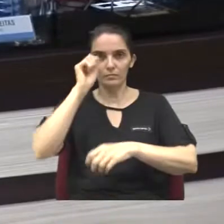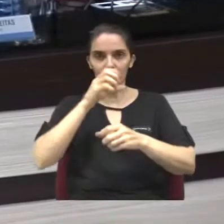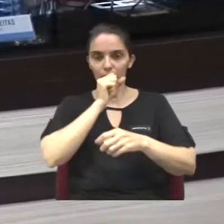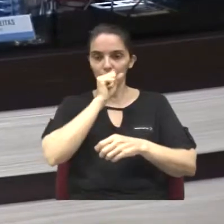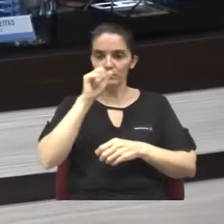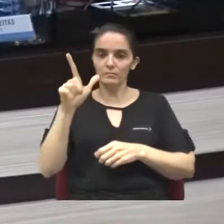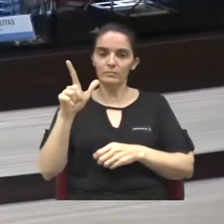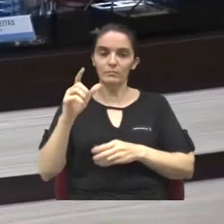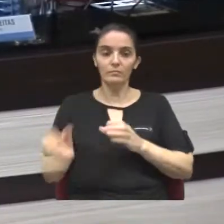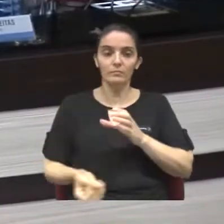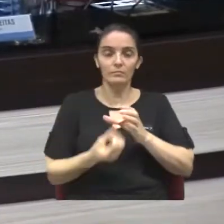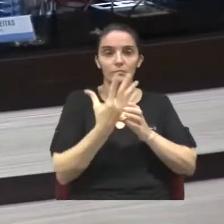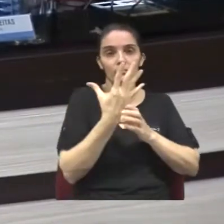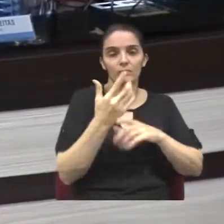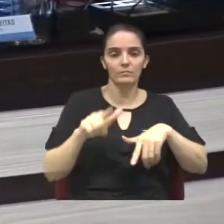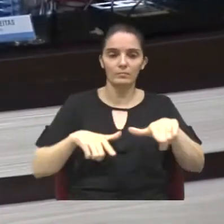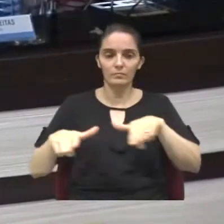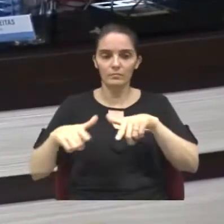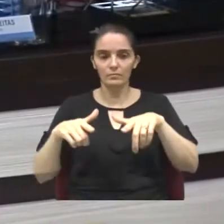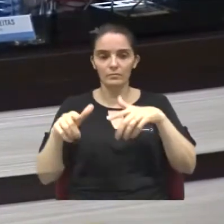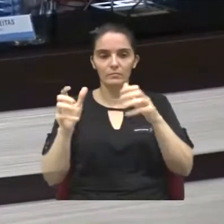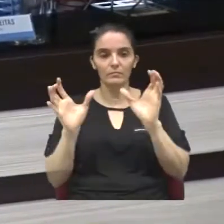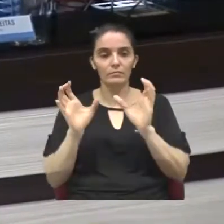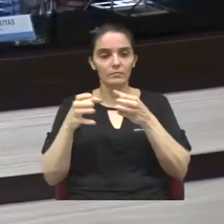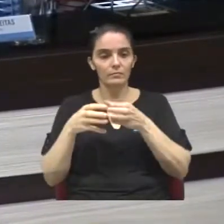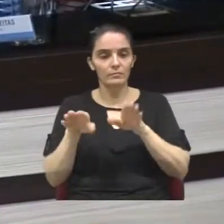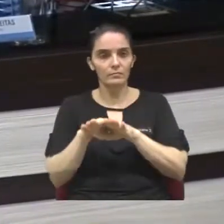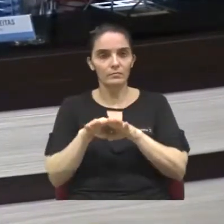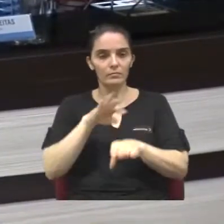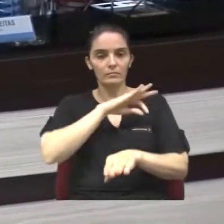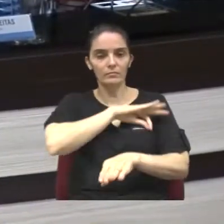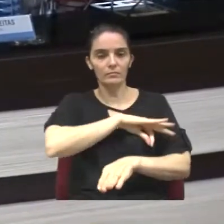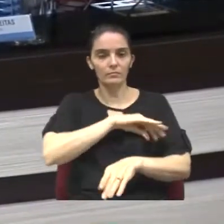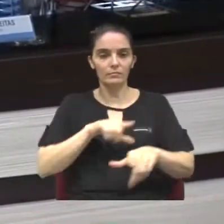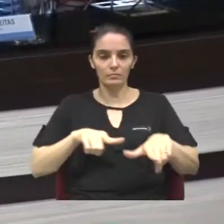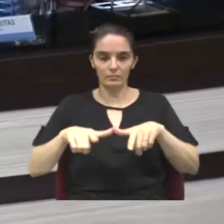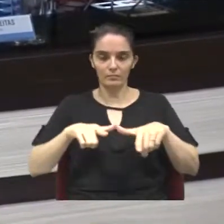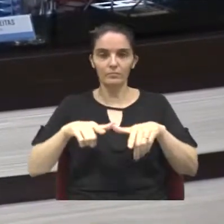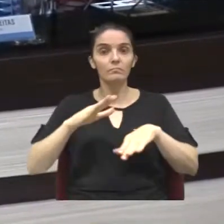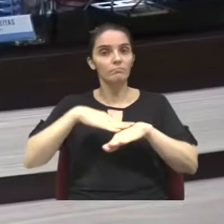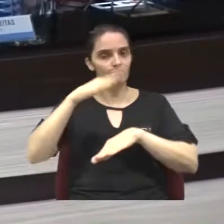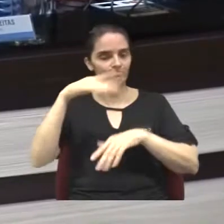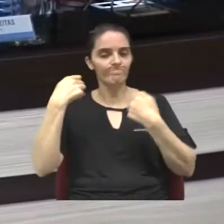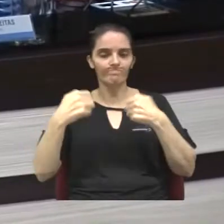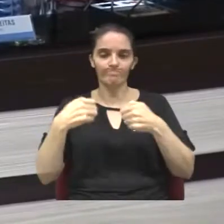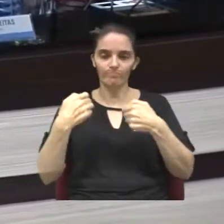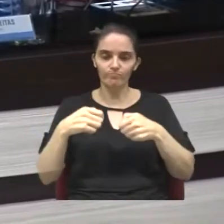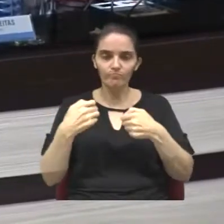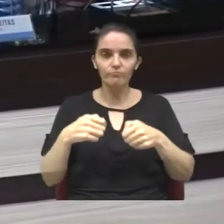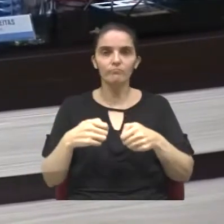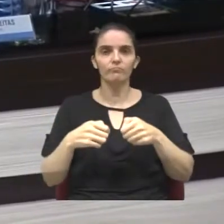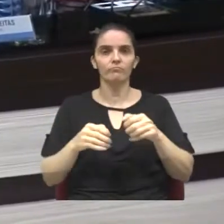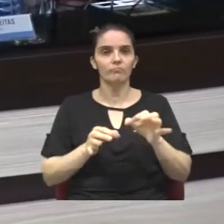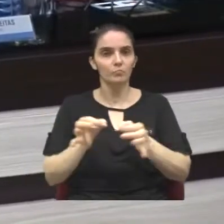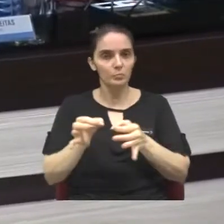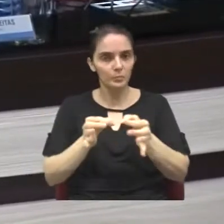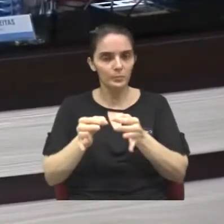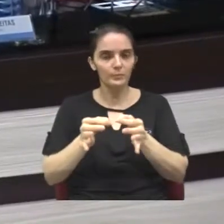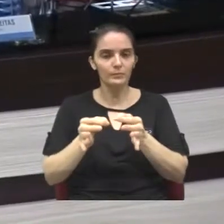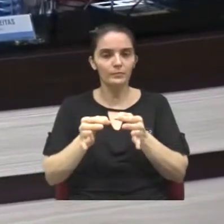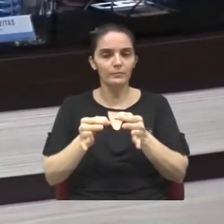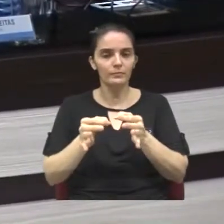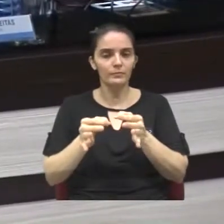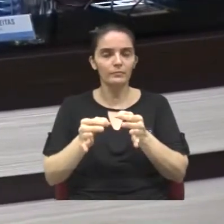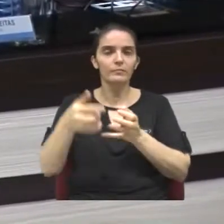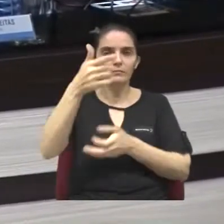Prefeitura Municipal, cria os cargos em comissão e as funções gratificadas necessários da